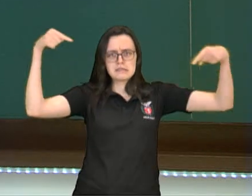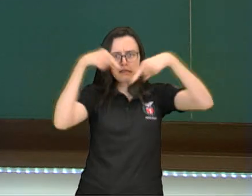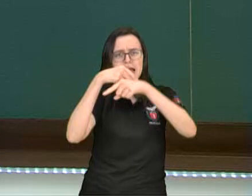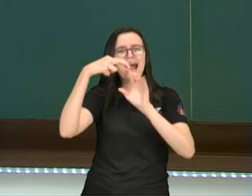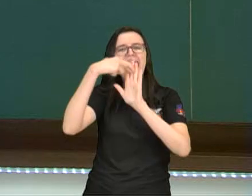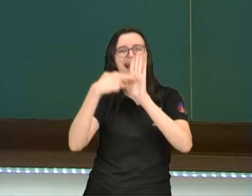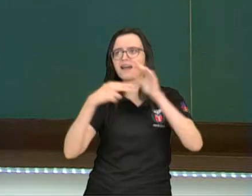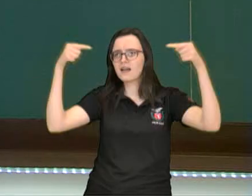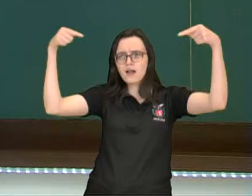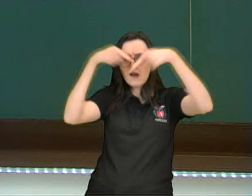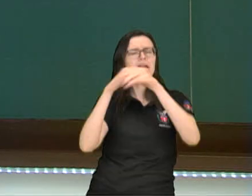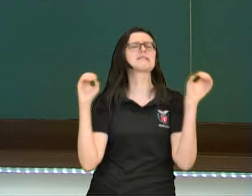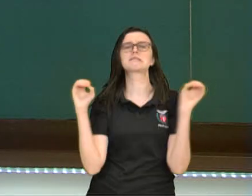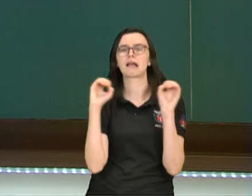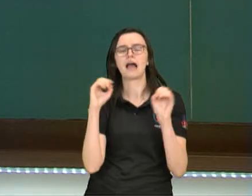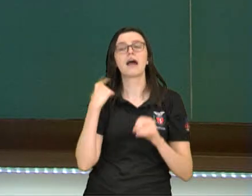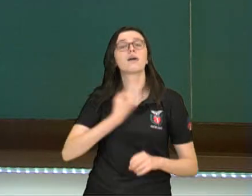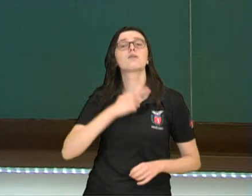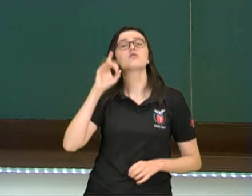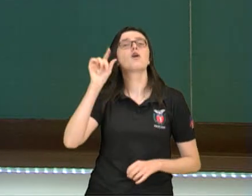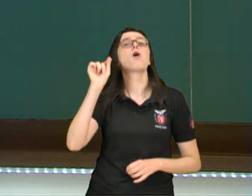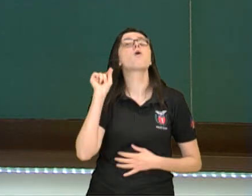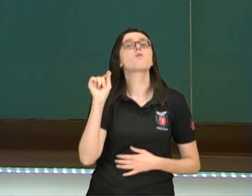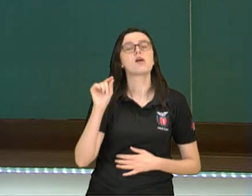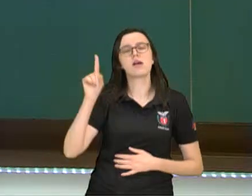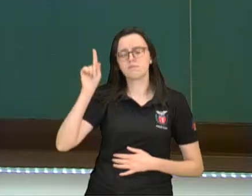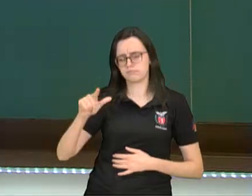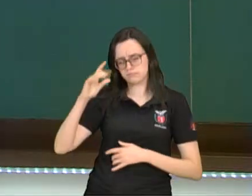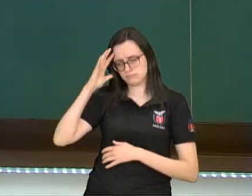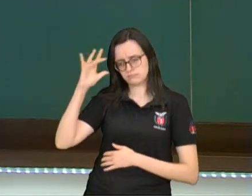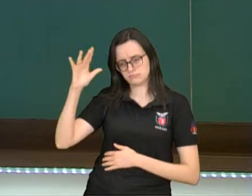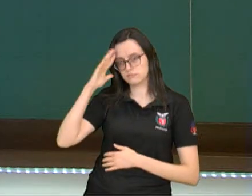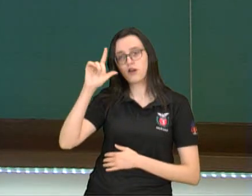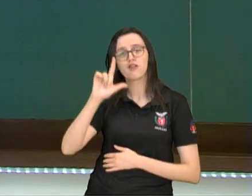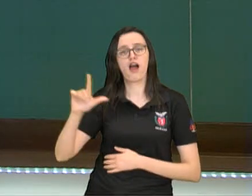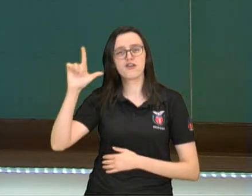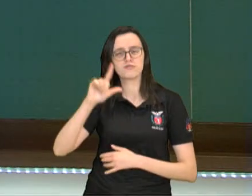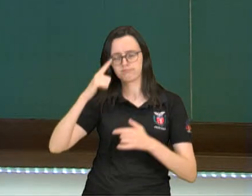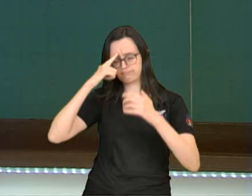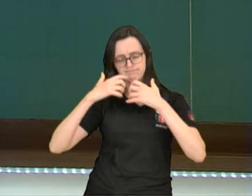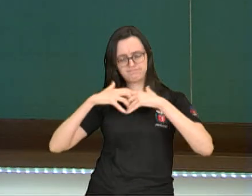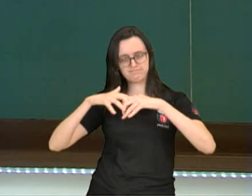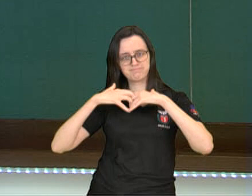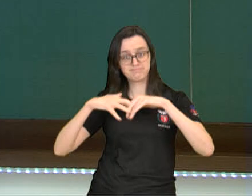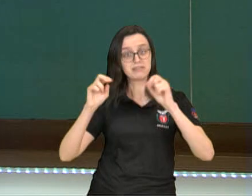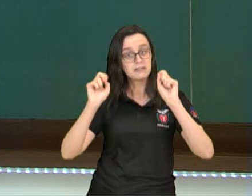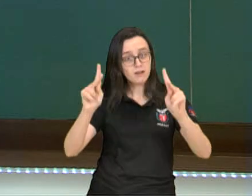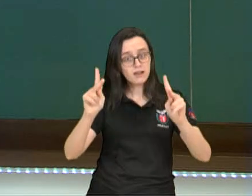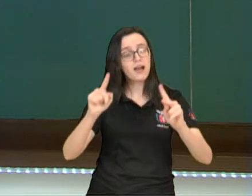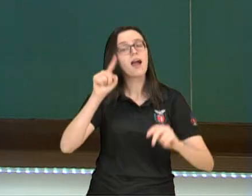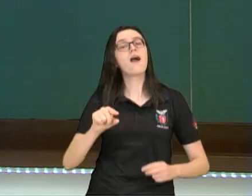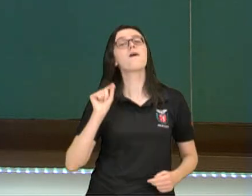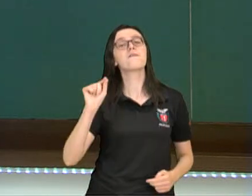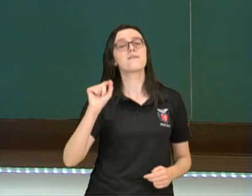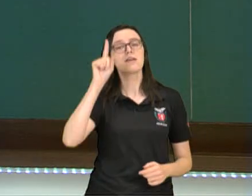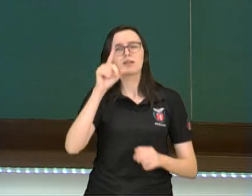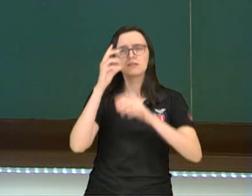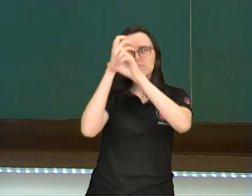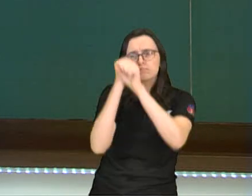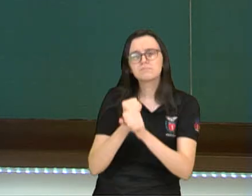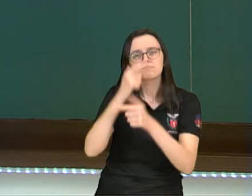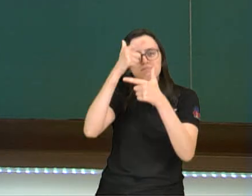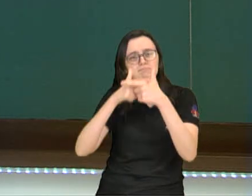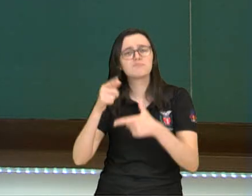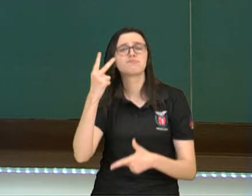algo espetaculoso. A gente simplesmente usou um raciocínio lógico, ok? Trabalhando com continha de dividir